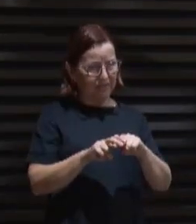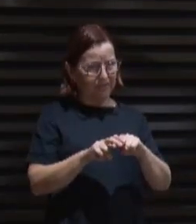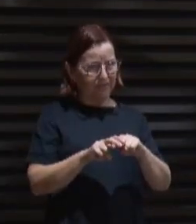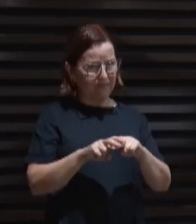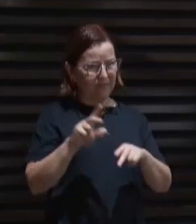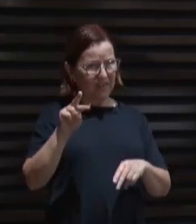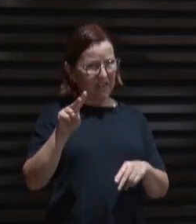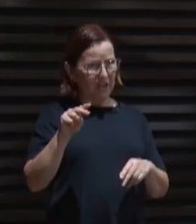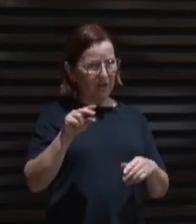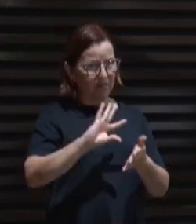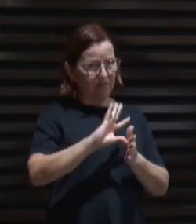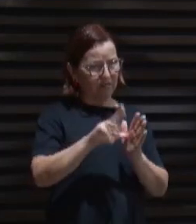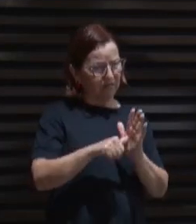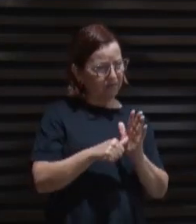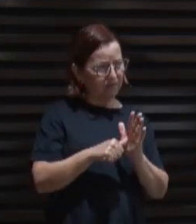salteador.